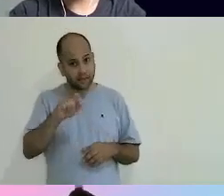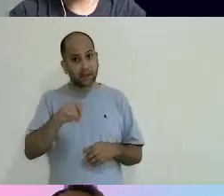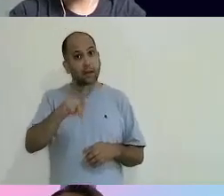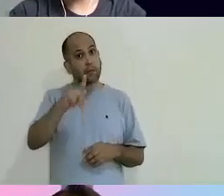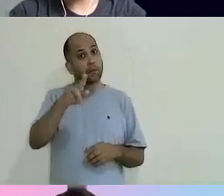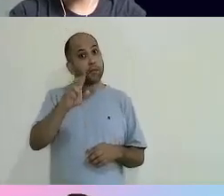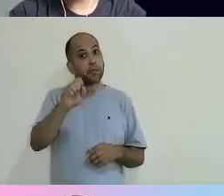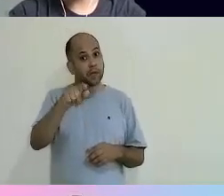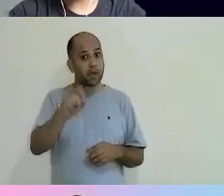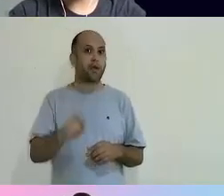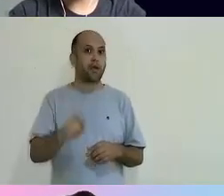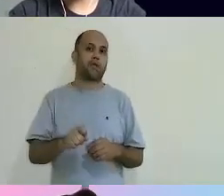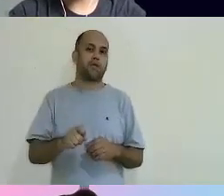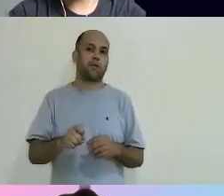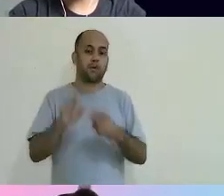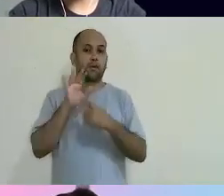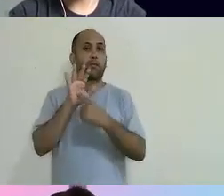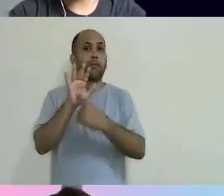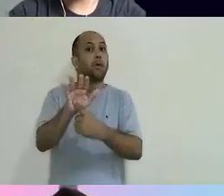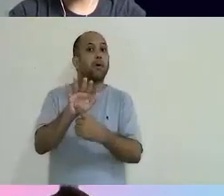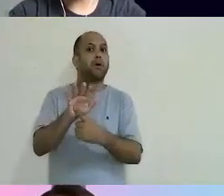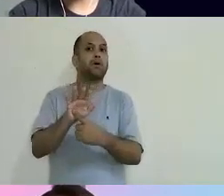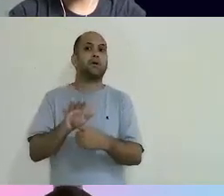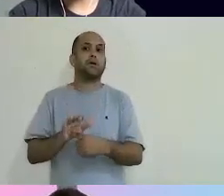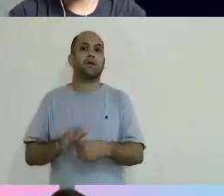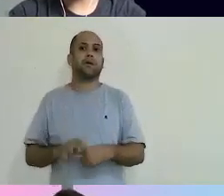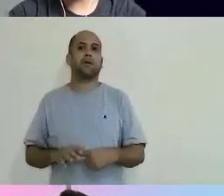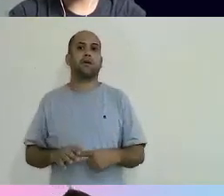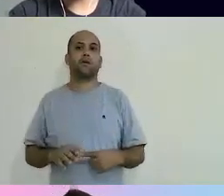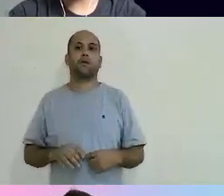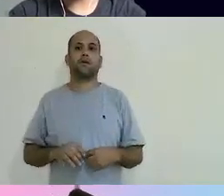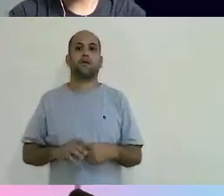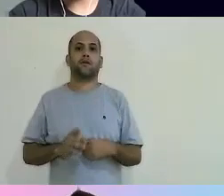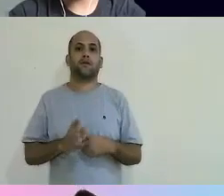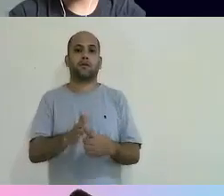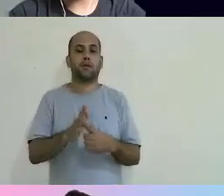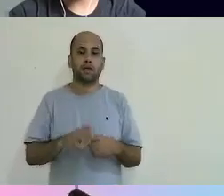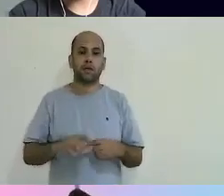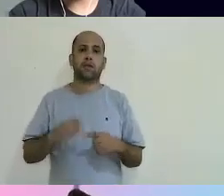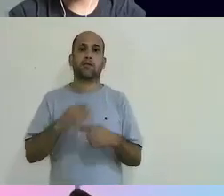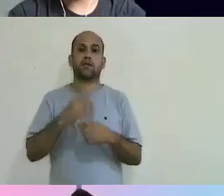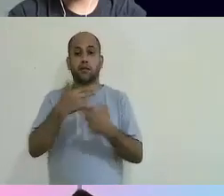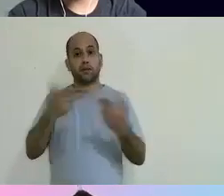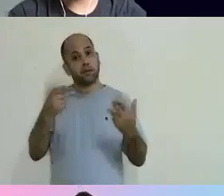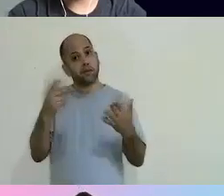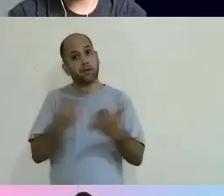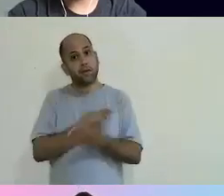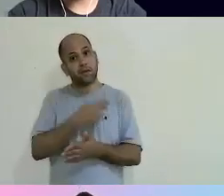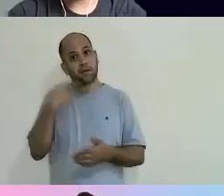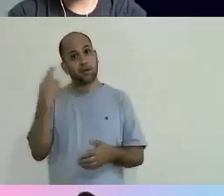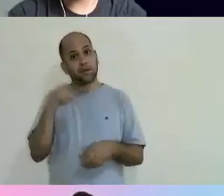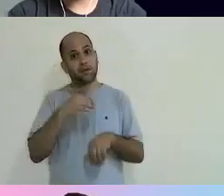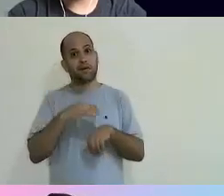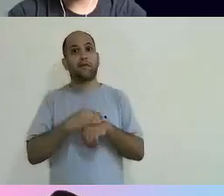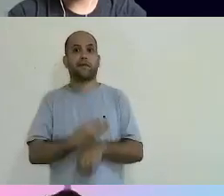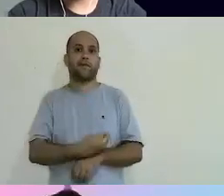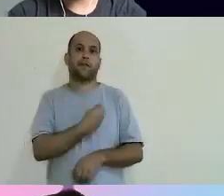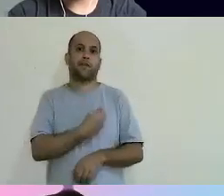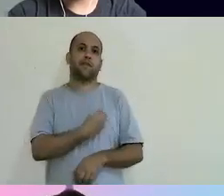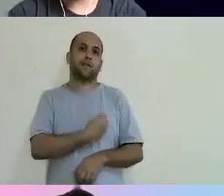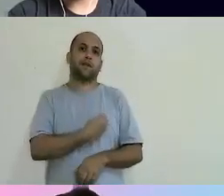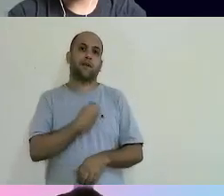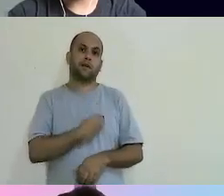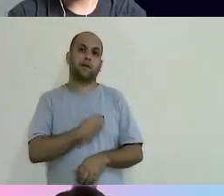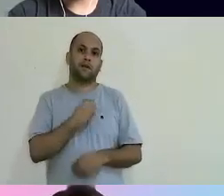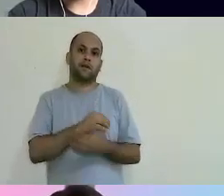Se exponha, dê chance para as coisas acontecerem na tua vida, né? Acho que um